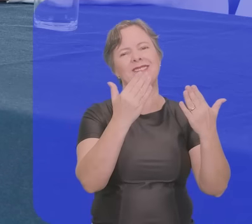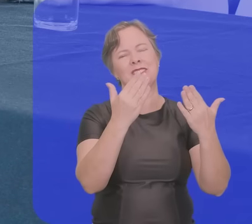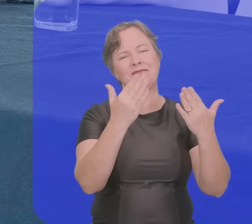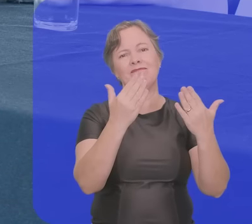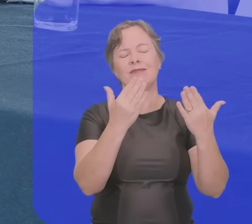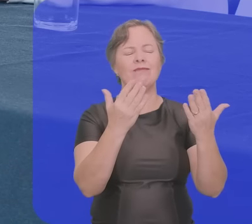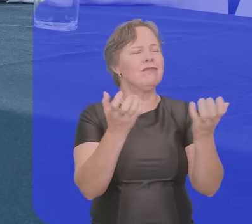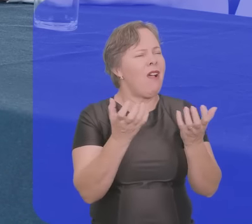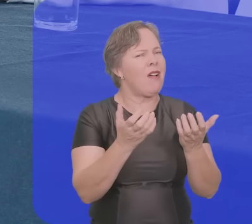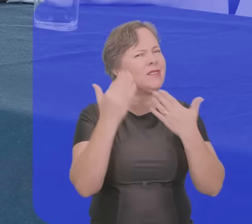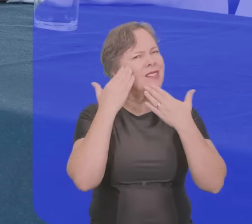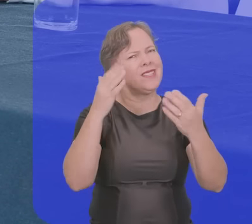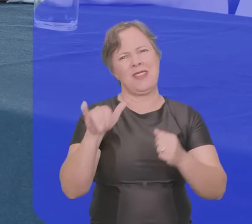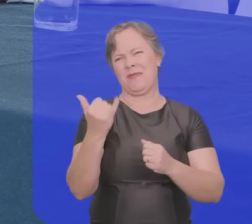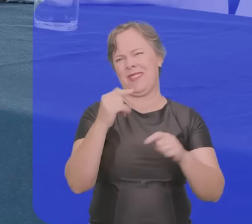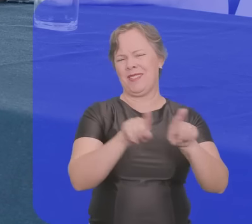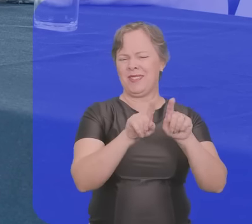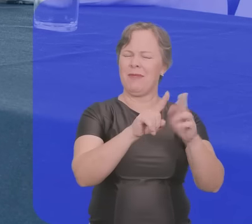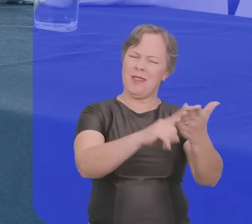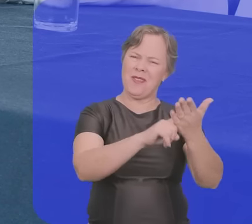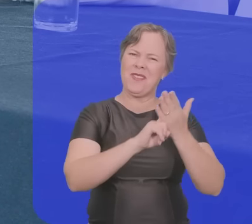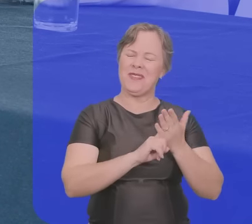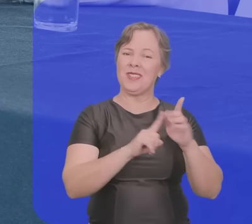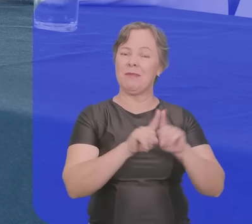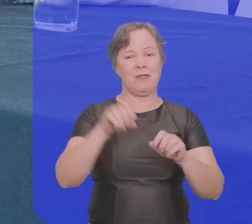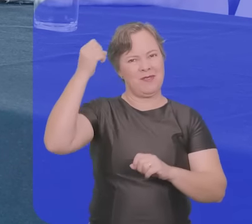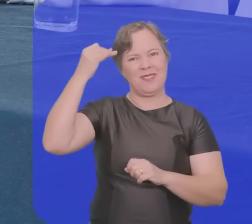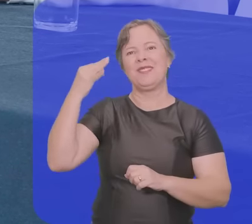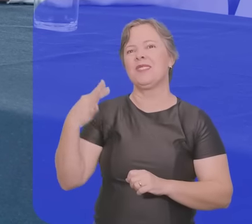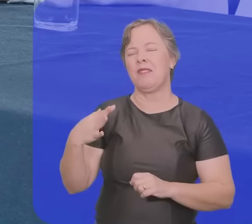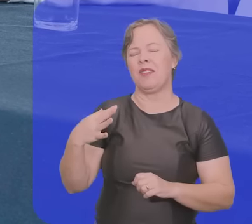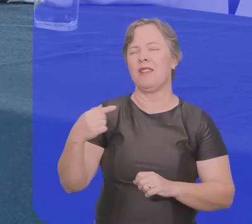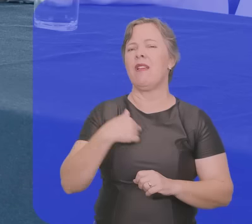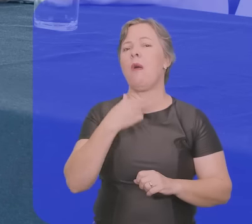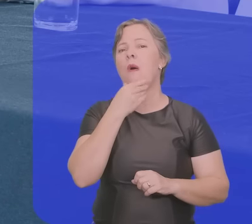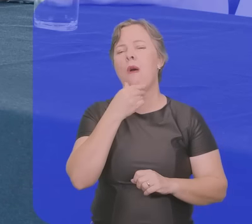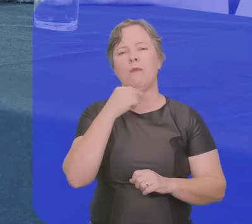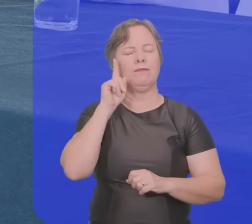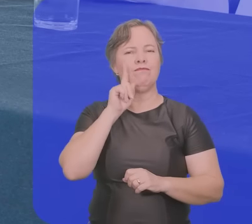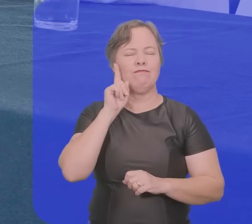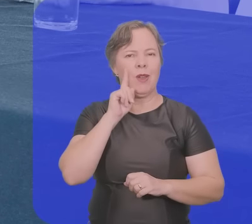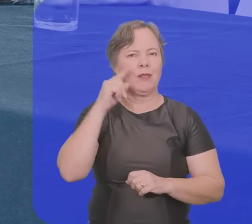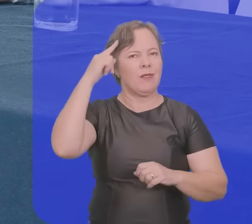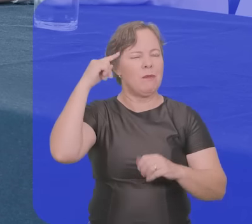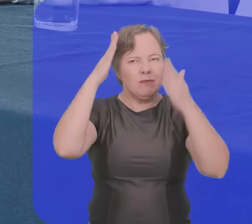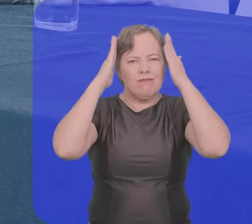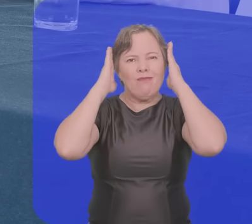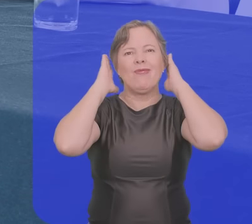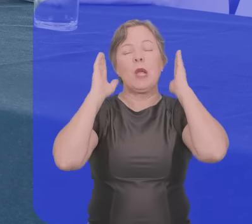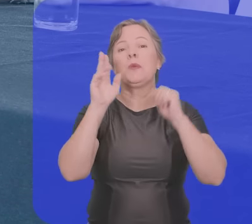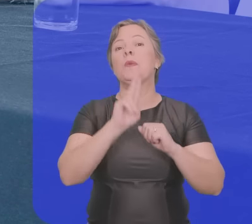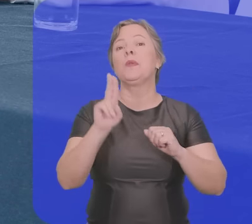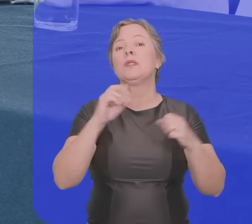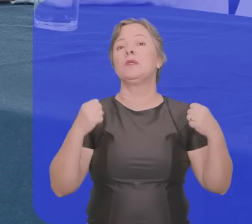Letícia. Quero agradecer a oportunidade, o convite e também começar me autodescrevendo. Eu sou moreno, cabelos curtos,